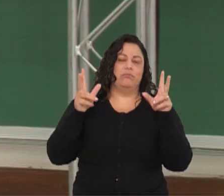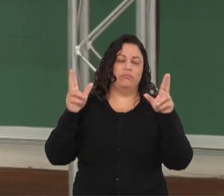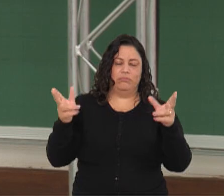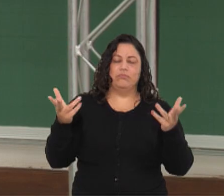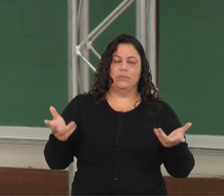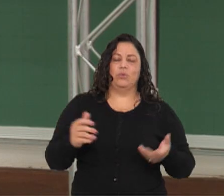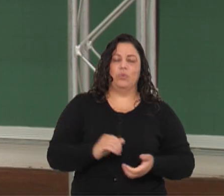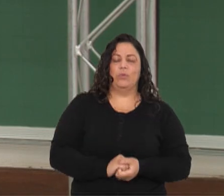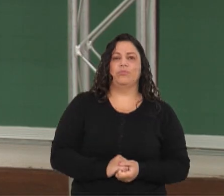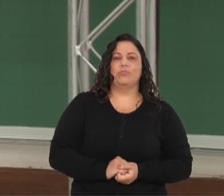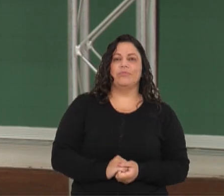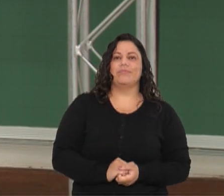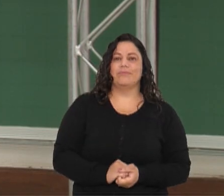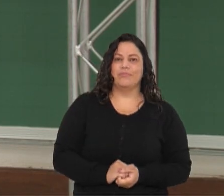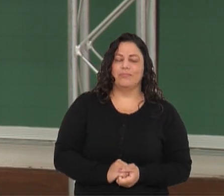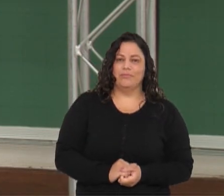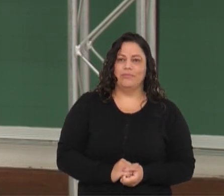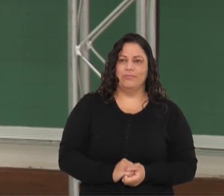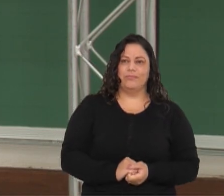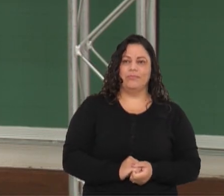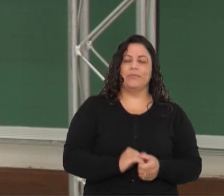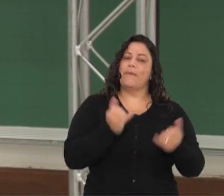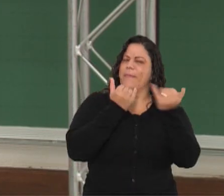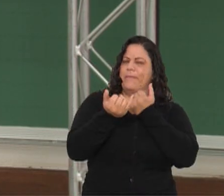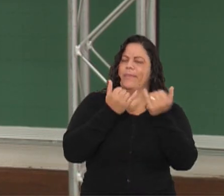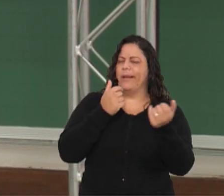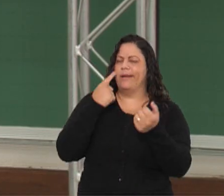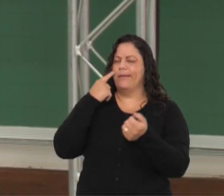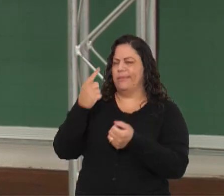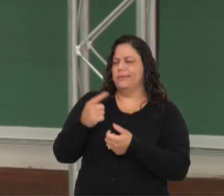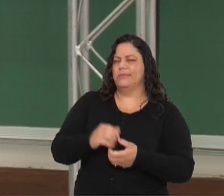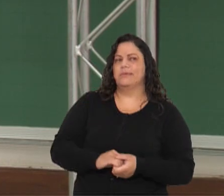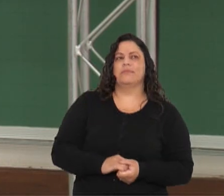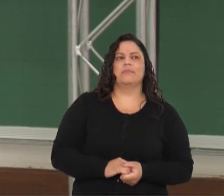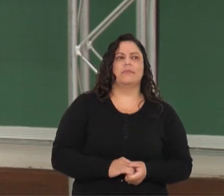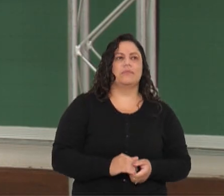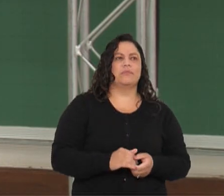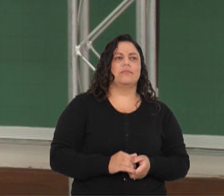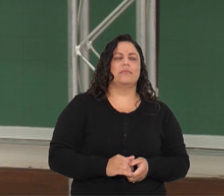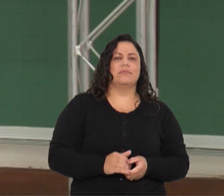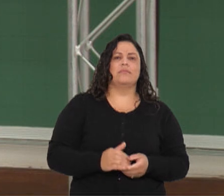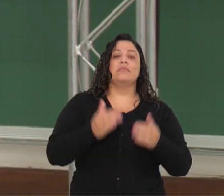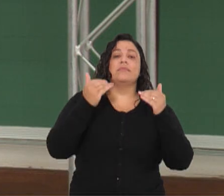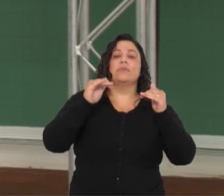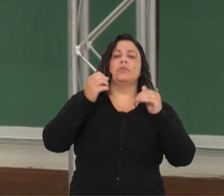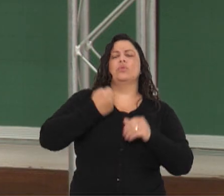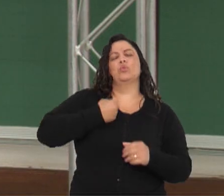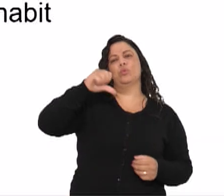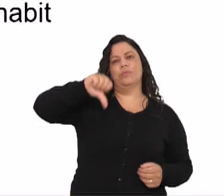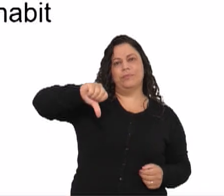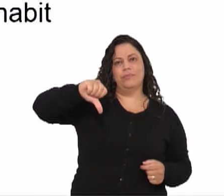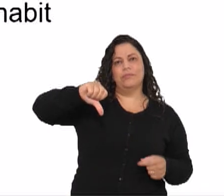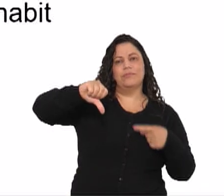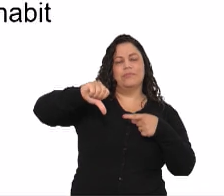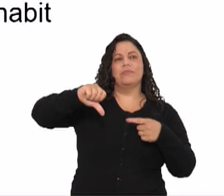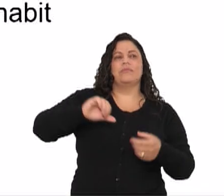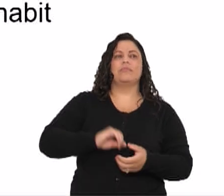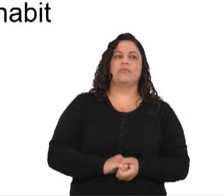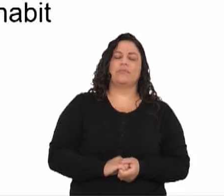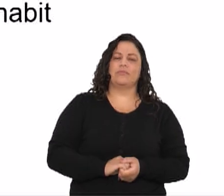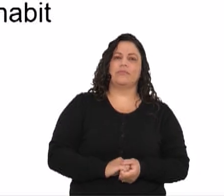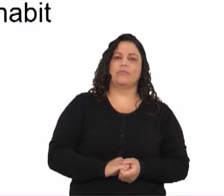diz assim, na verdade aqui está o número 8, number 8. What's the meaning of synonym? Então, qual que é o significado